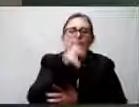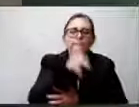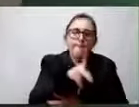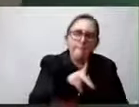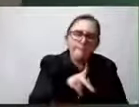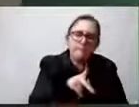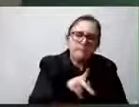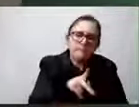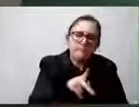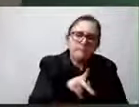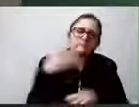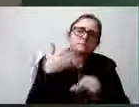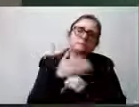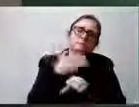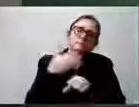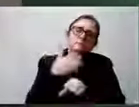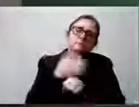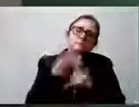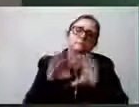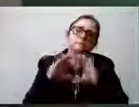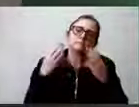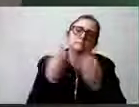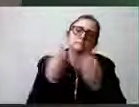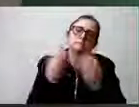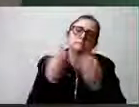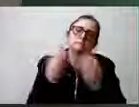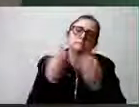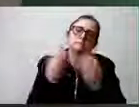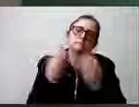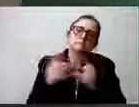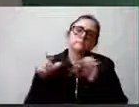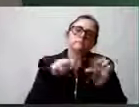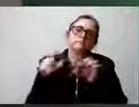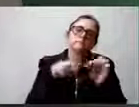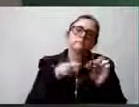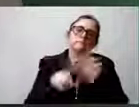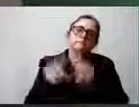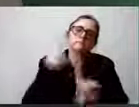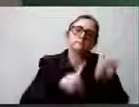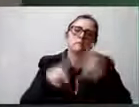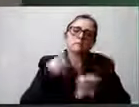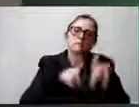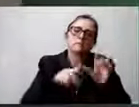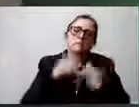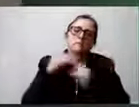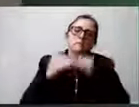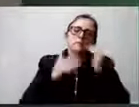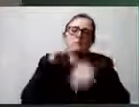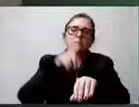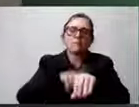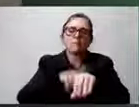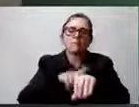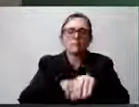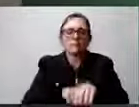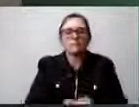e participantes do congresso mandaram para a gente selecionou algumas aqui, até pelo avançar da hora também,